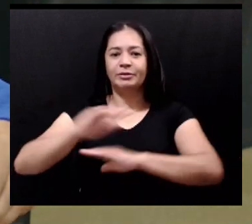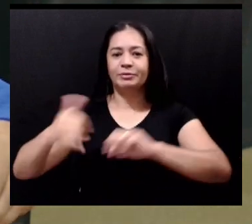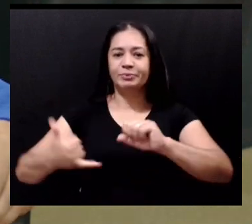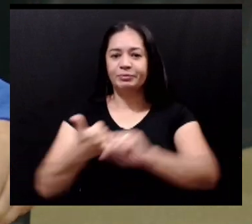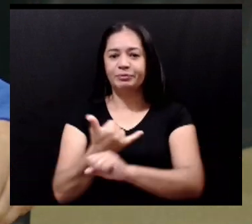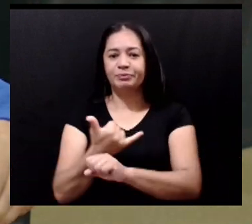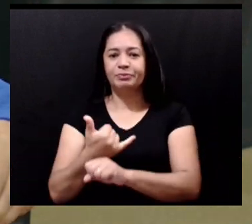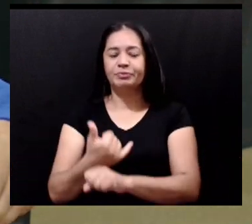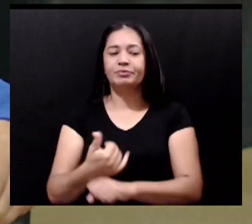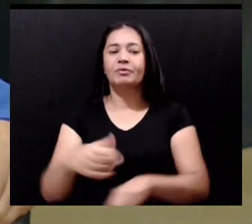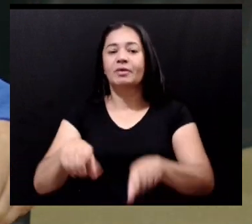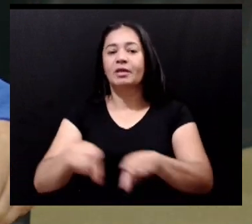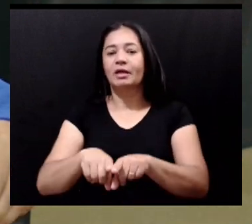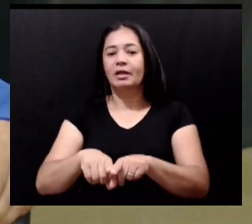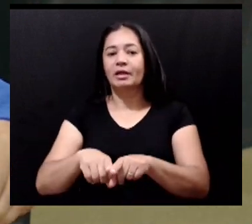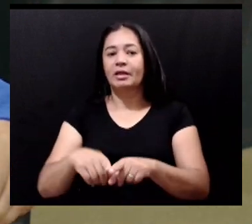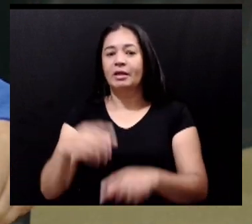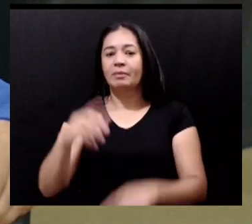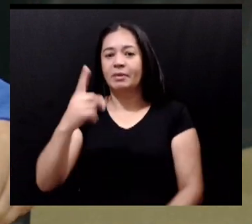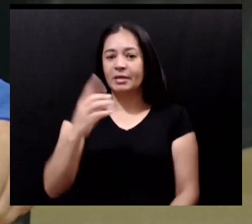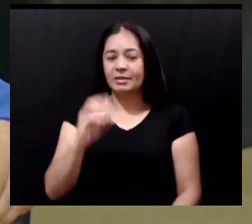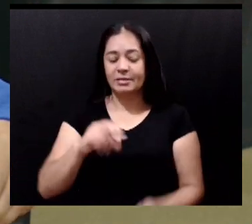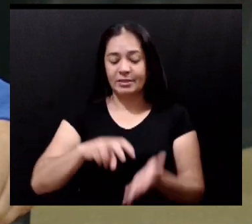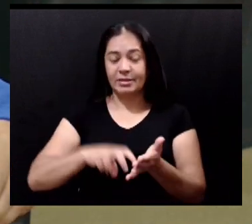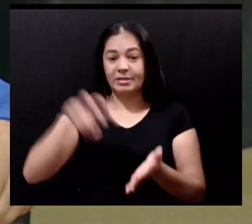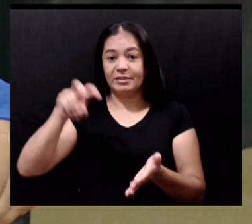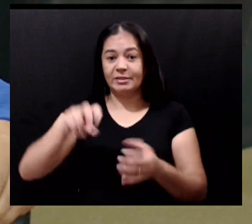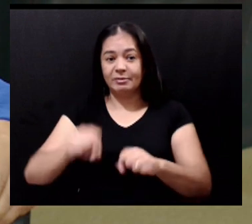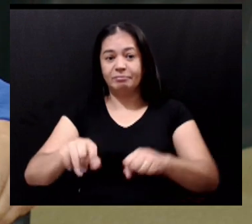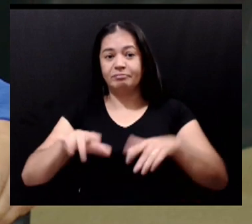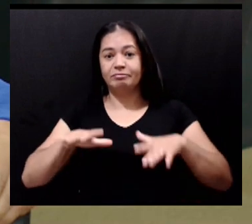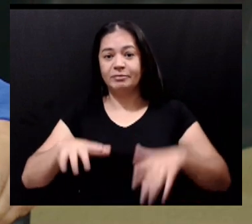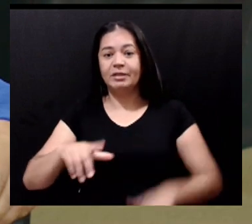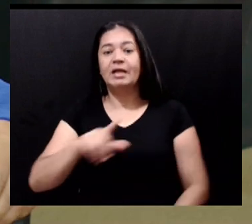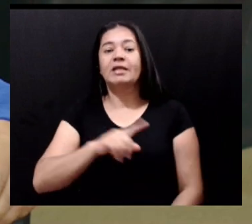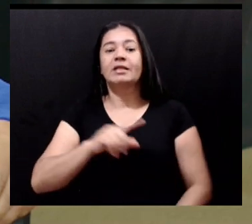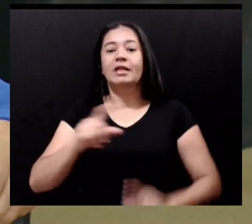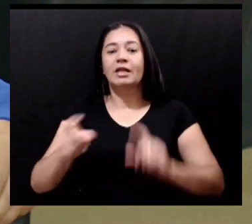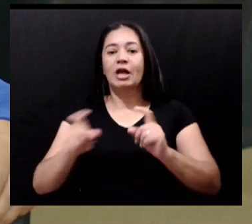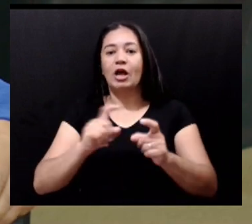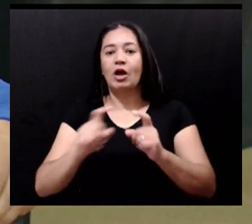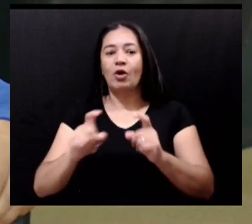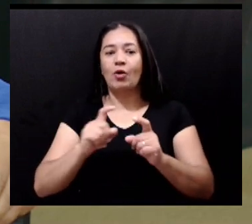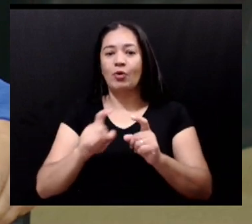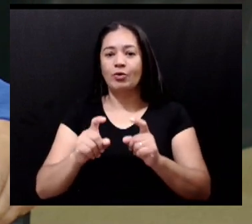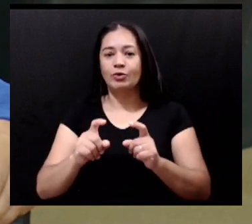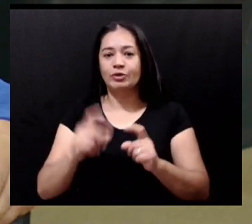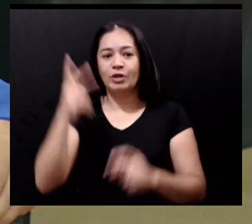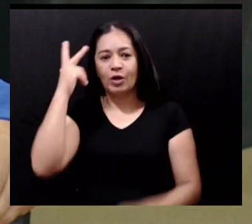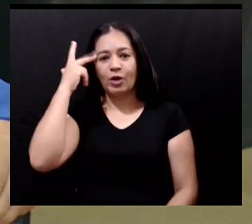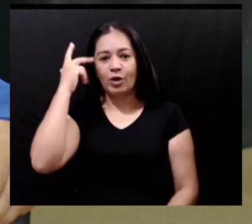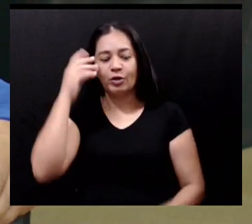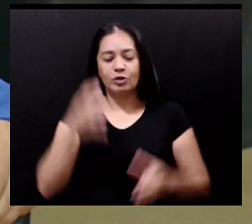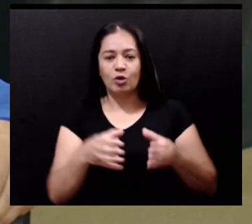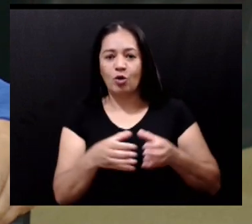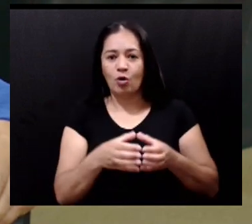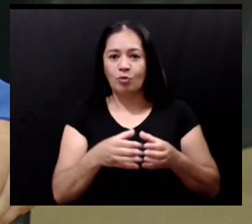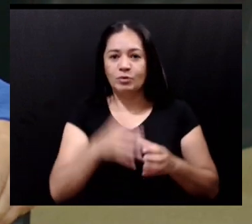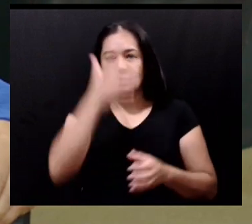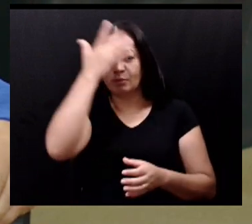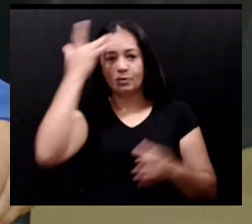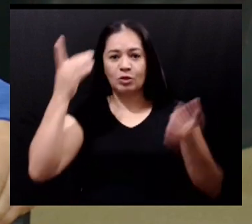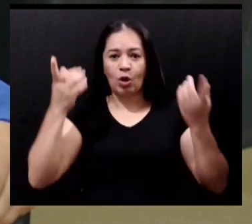10 da manhã, tem no plenário da Câmara a terceira reunião ordinária da Comissão Permanente de Pessoas com Deficiências